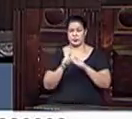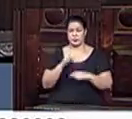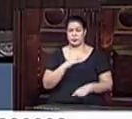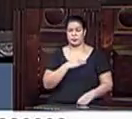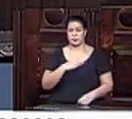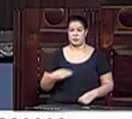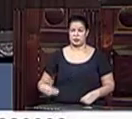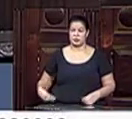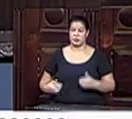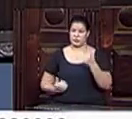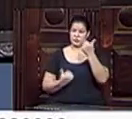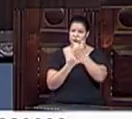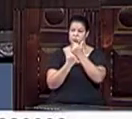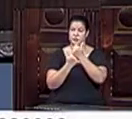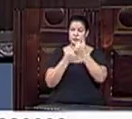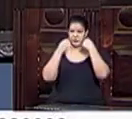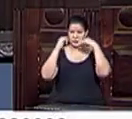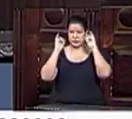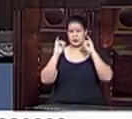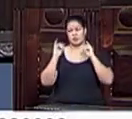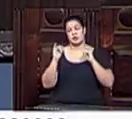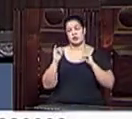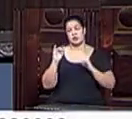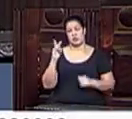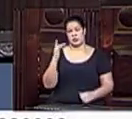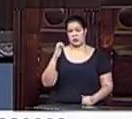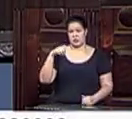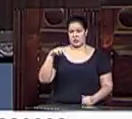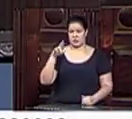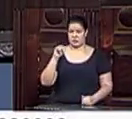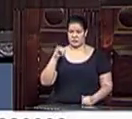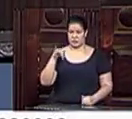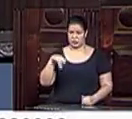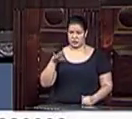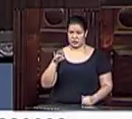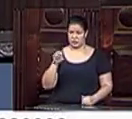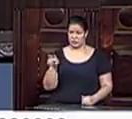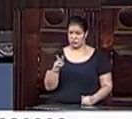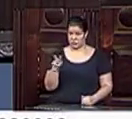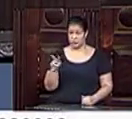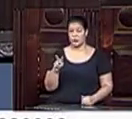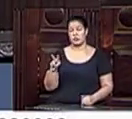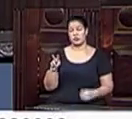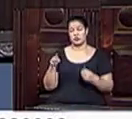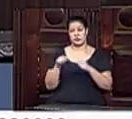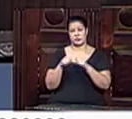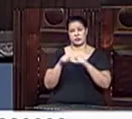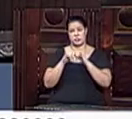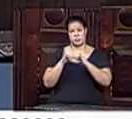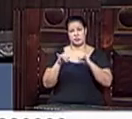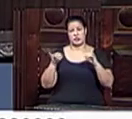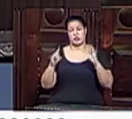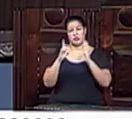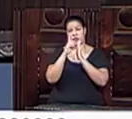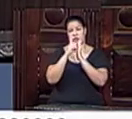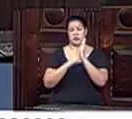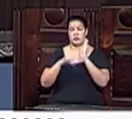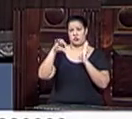da Fazenda, Henrique Meirelles, fizeram publicar o decreto